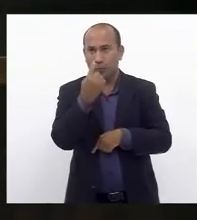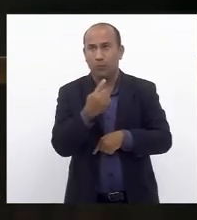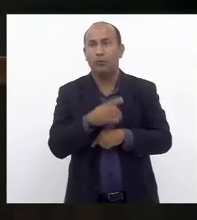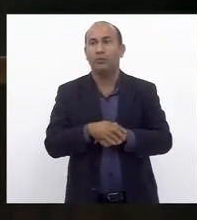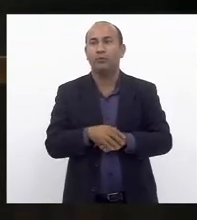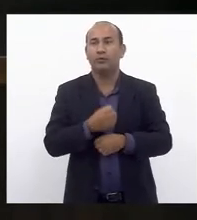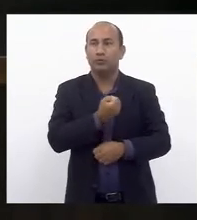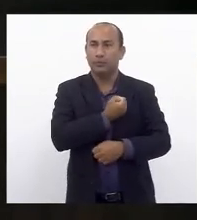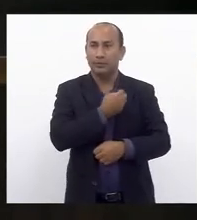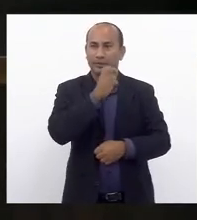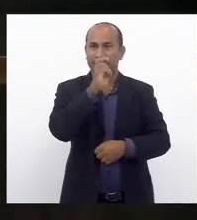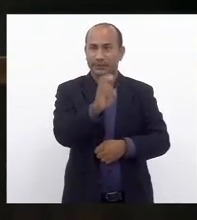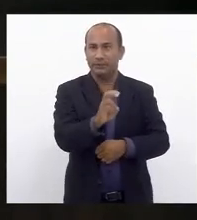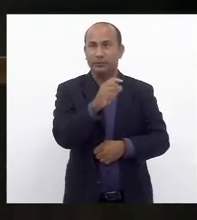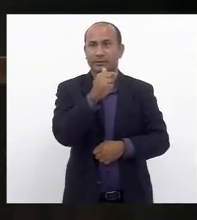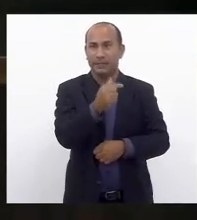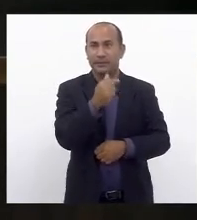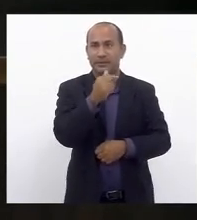número